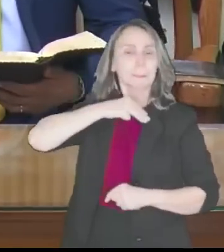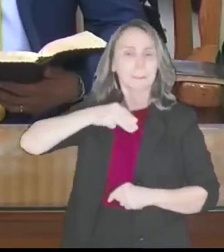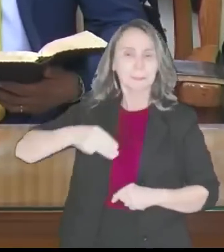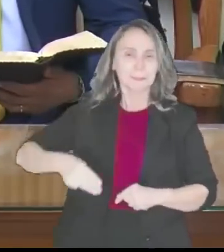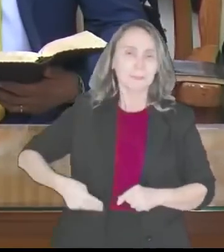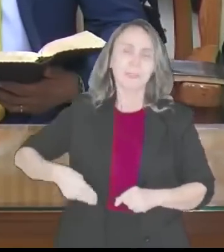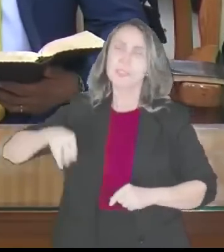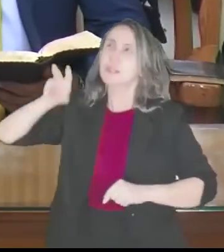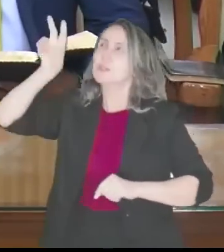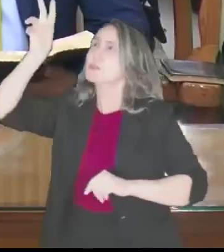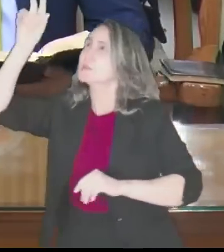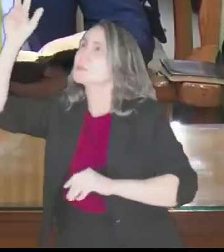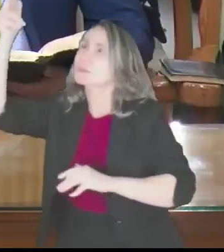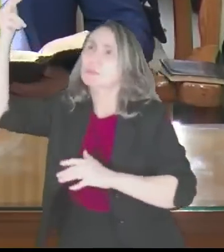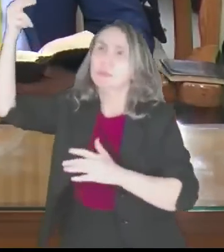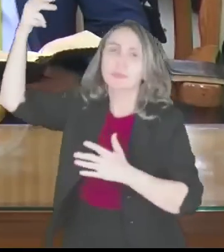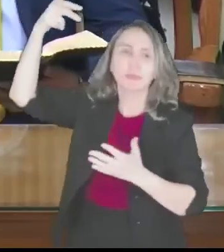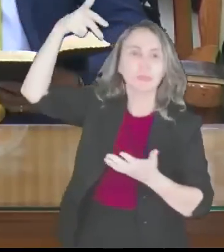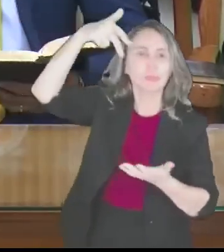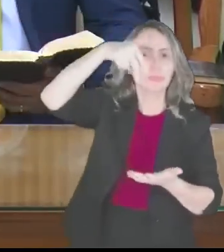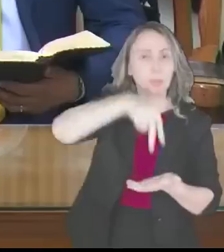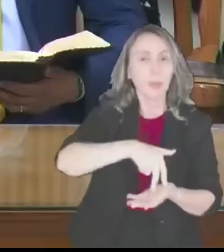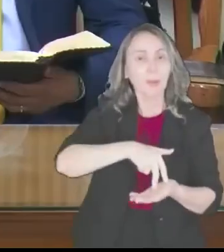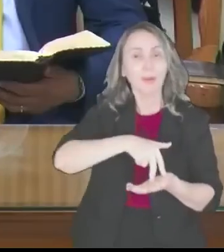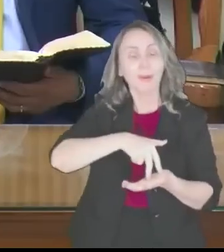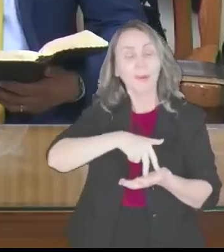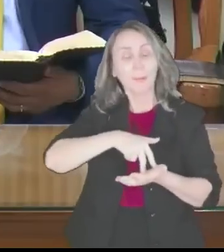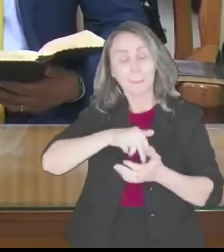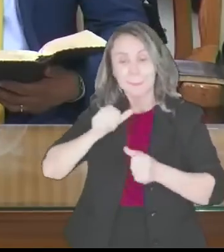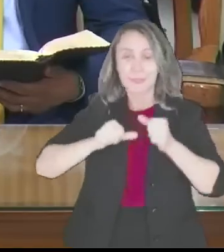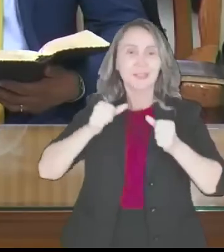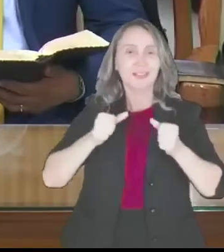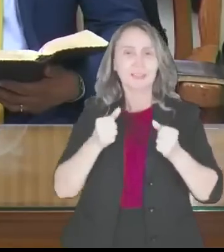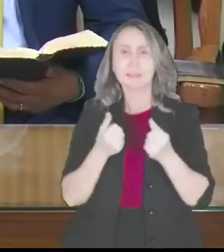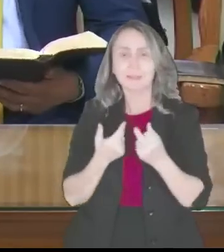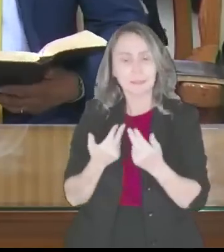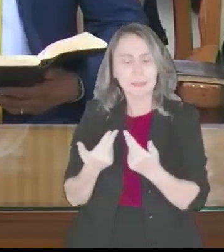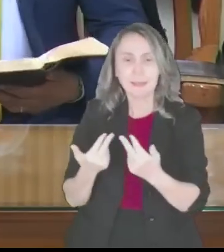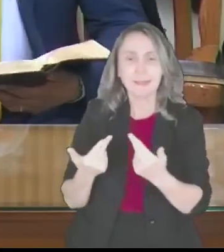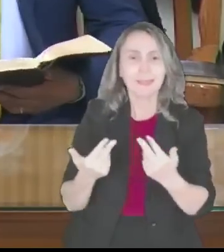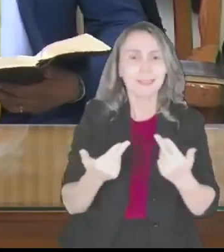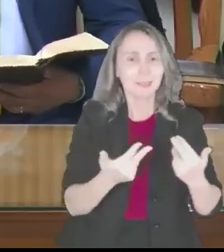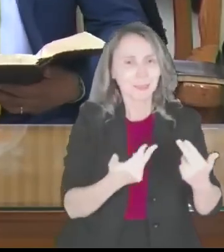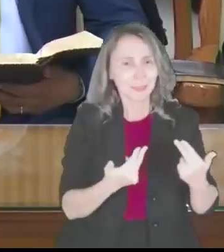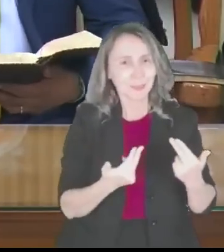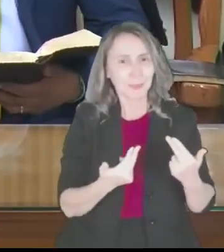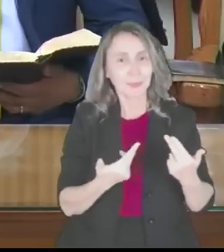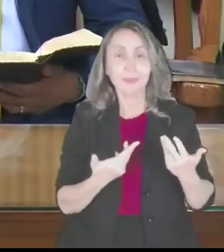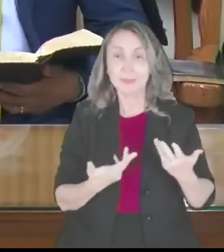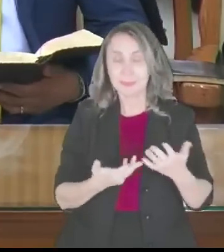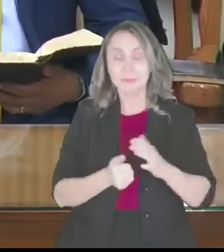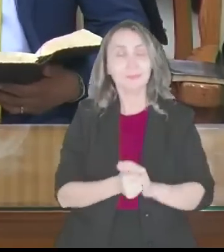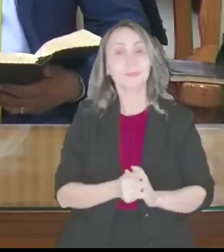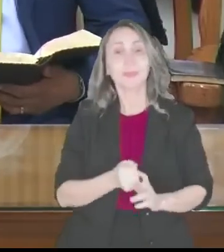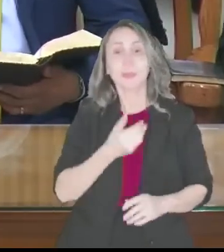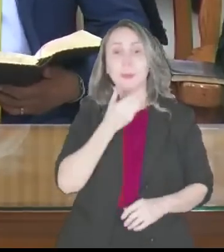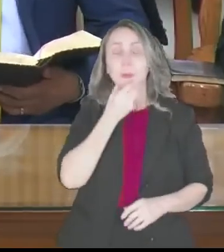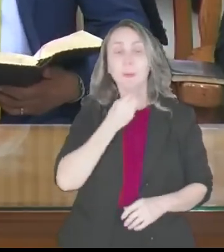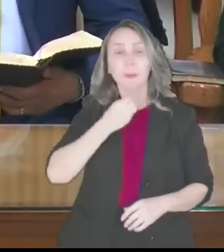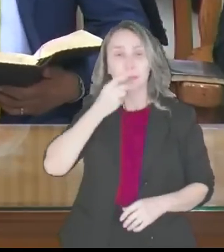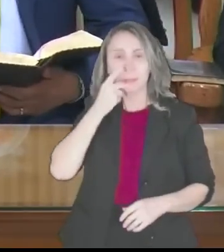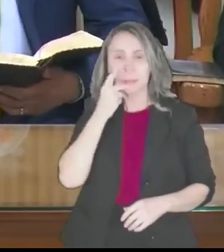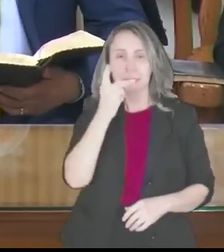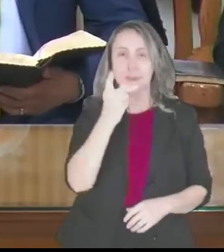se tornasse um de nós. Não é assim? E o profeta Isaías havia dito, o profeta Isaías